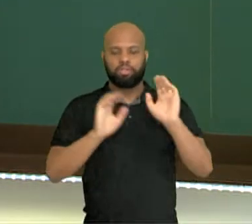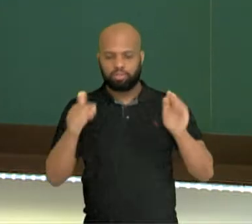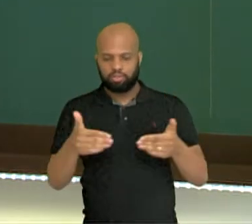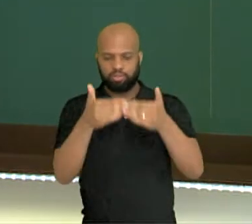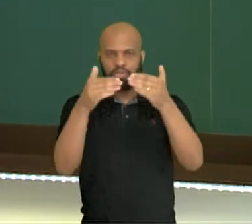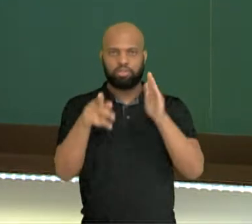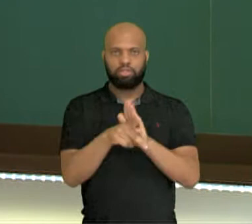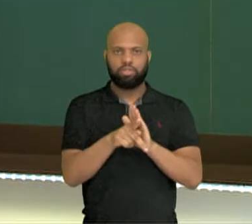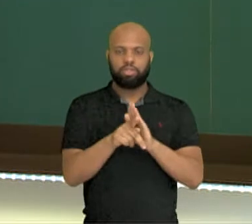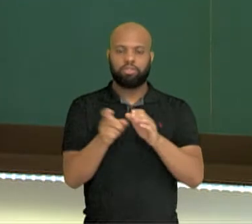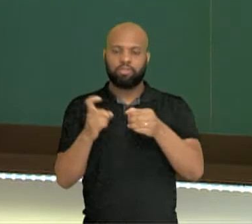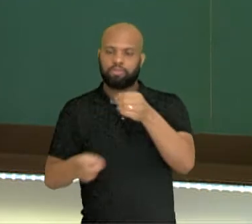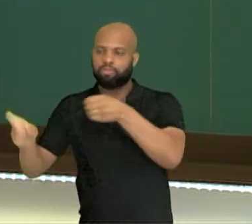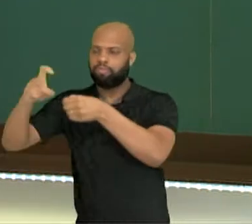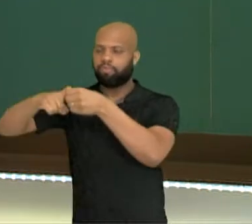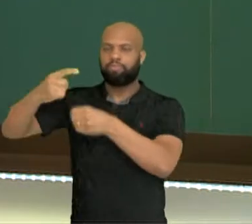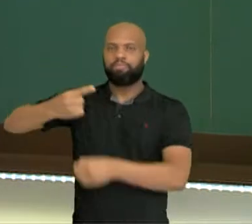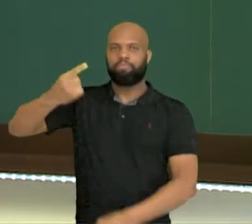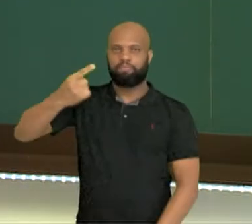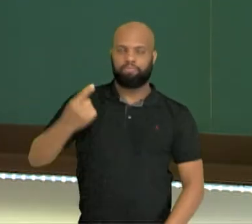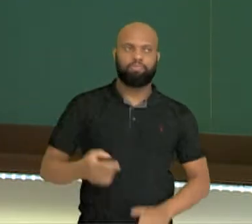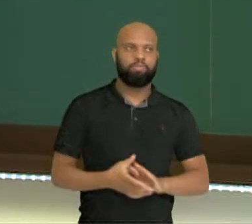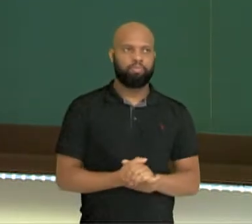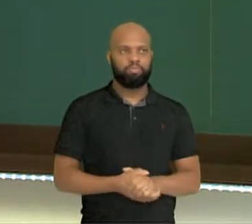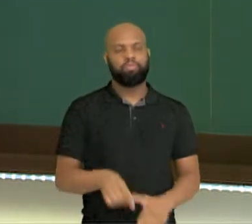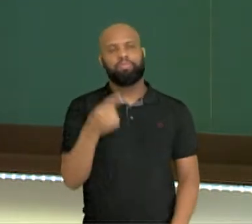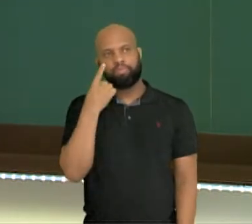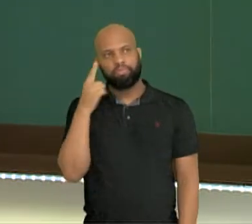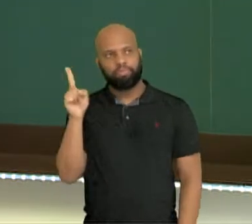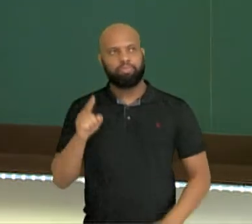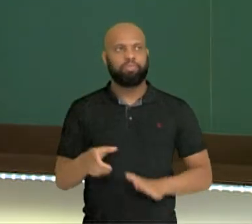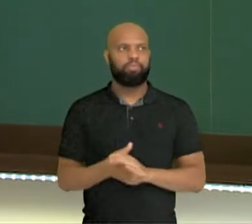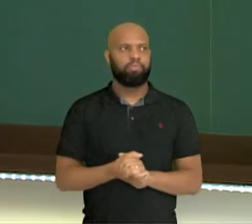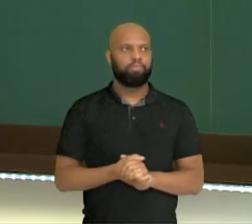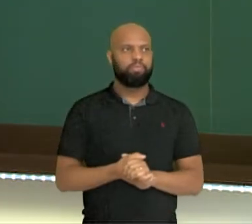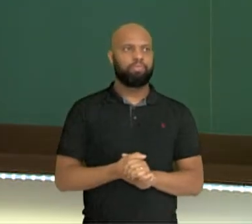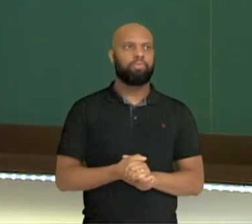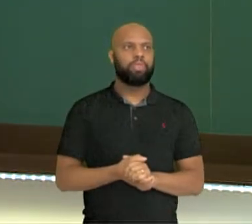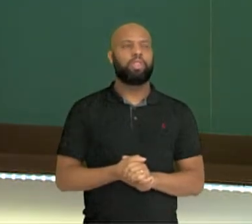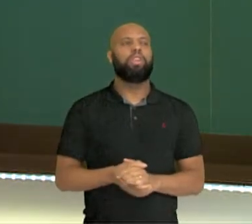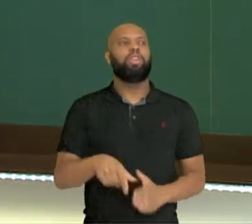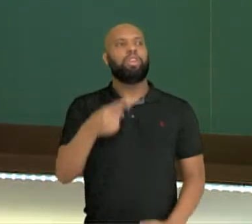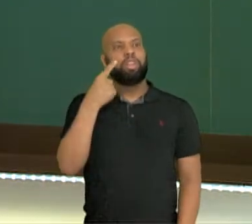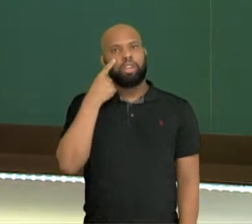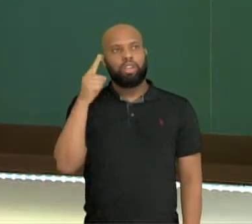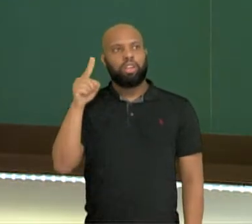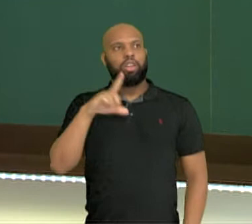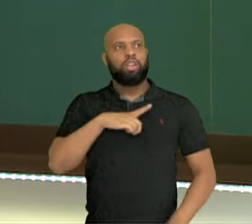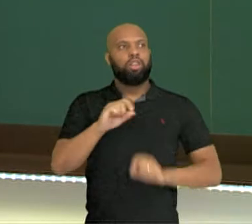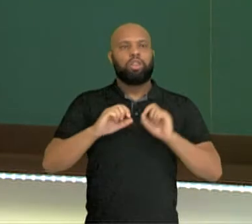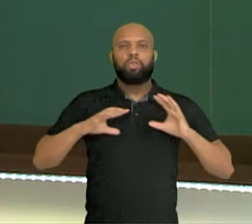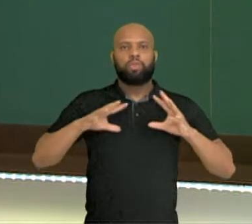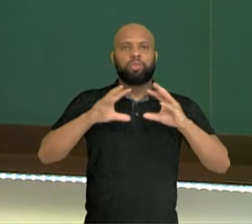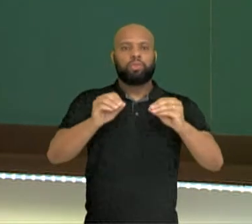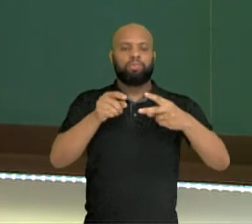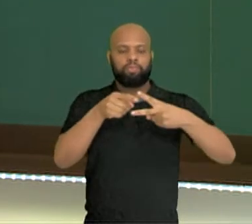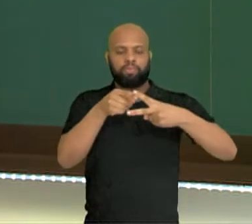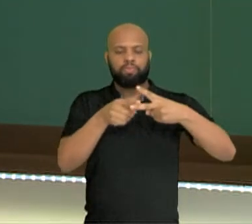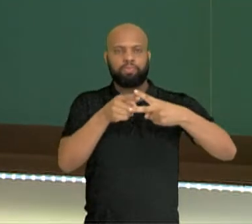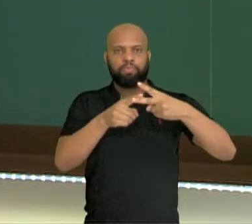redução de ângulos ao primeiro quadrante. Então, aqui eu deixei indicado todos os ângulos que